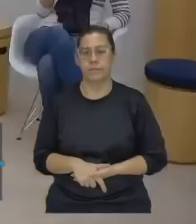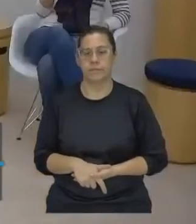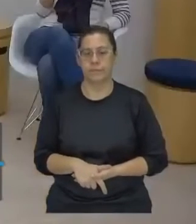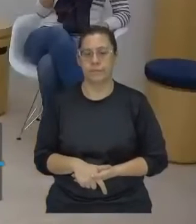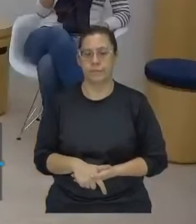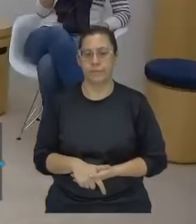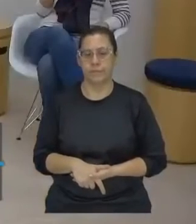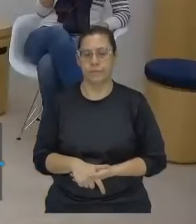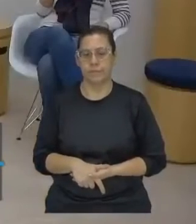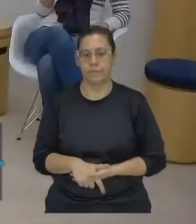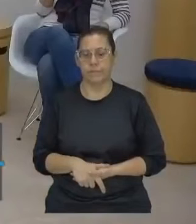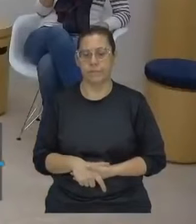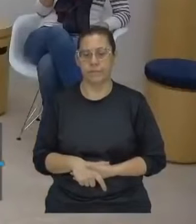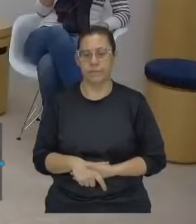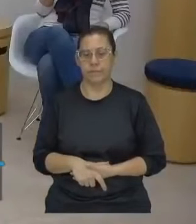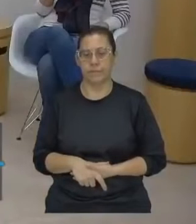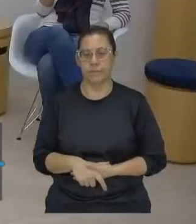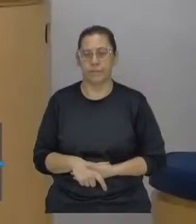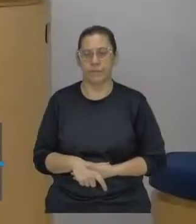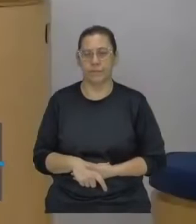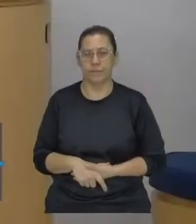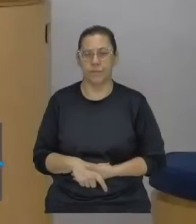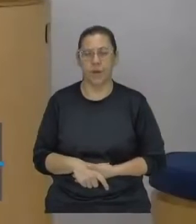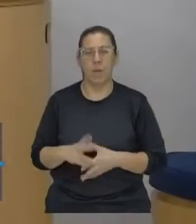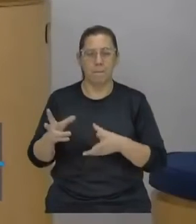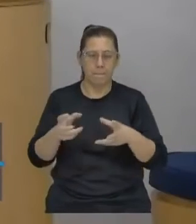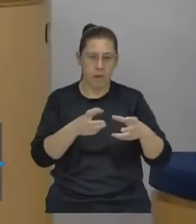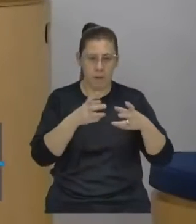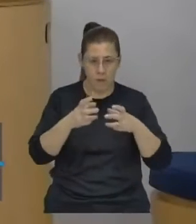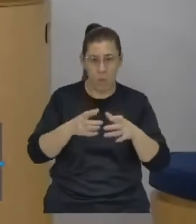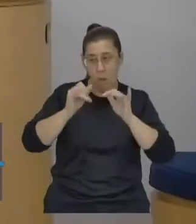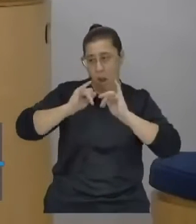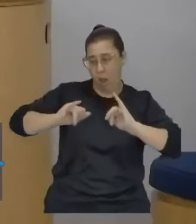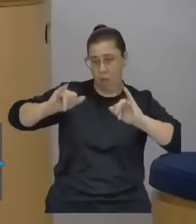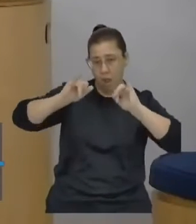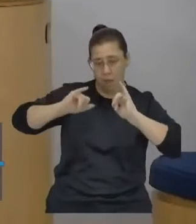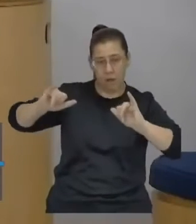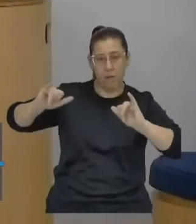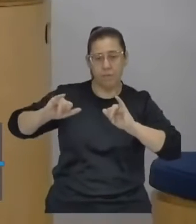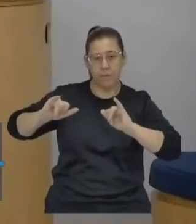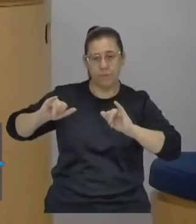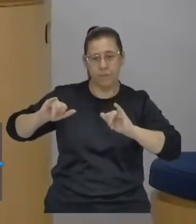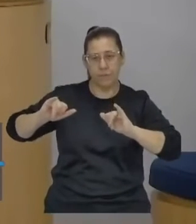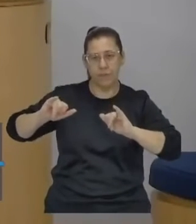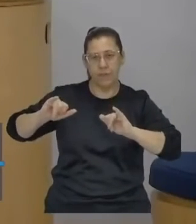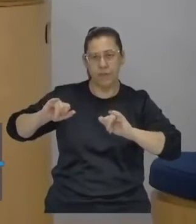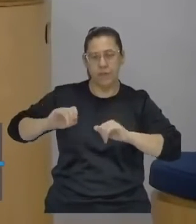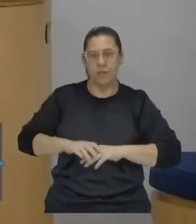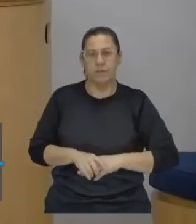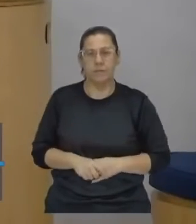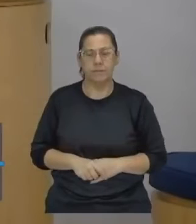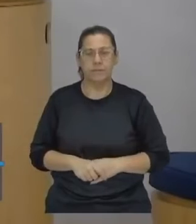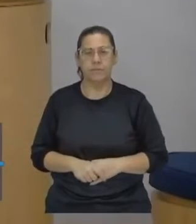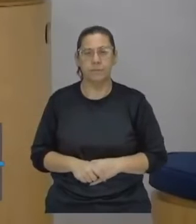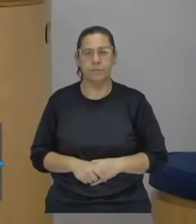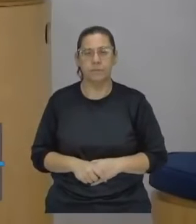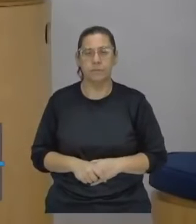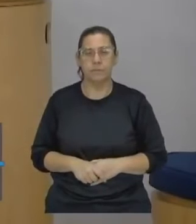O que mais? Tem mais? Tinha, reluziam, percebíamos, dizia, tornava.